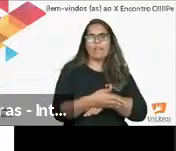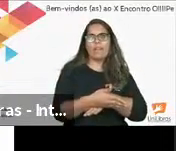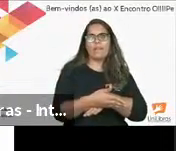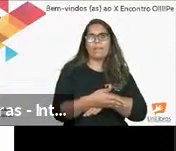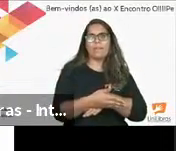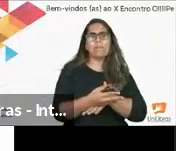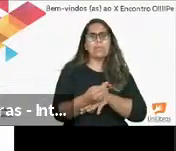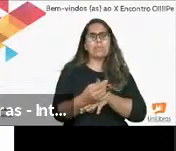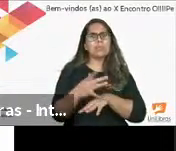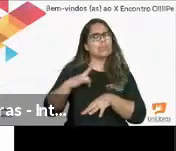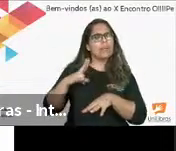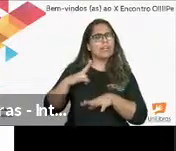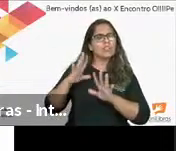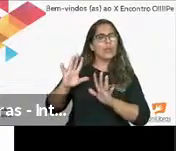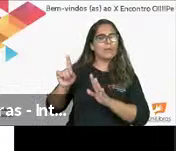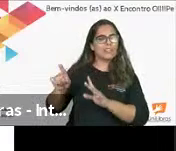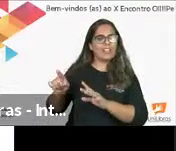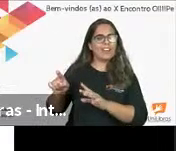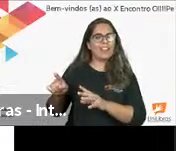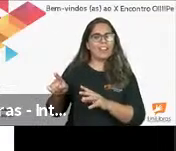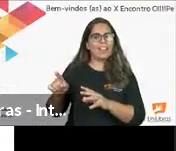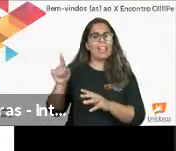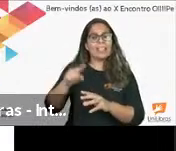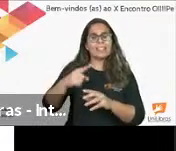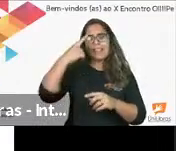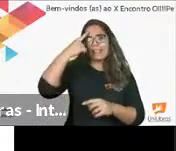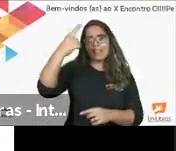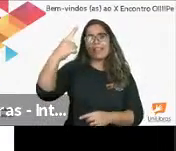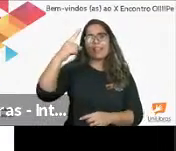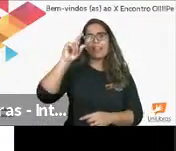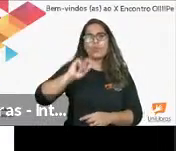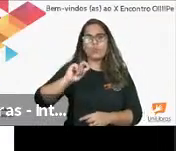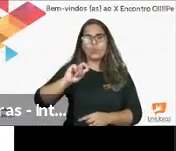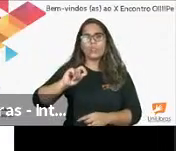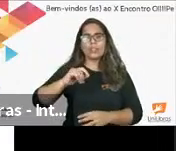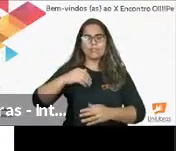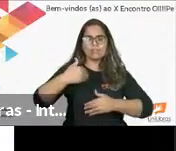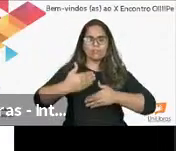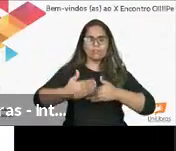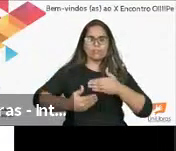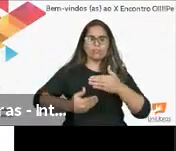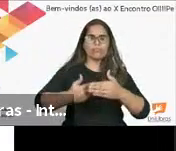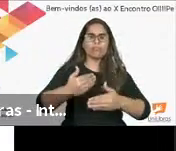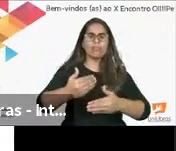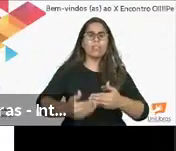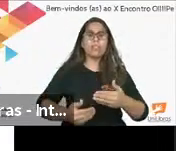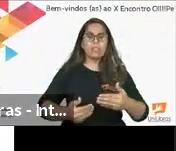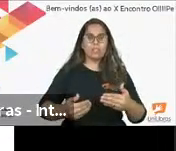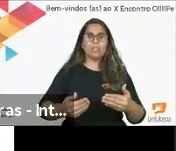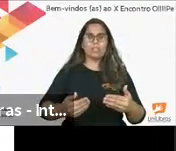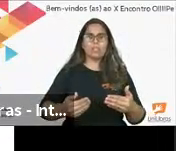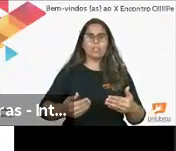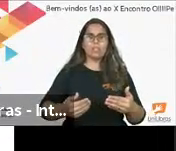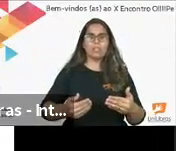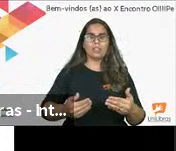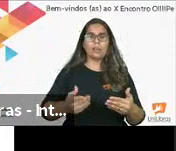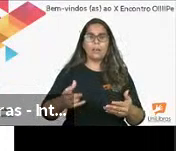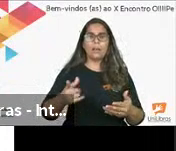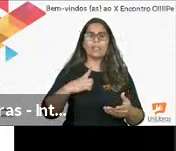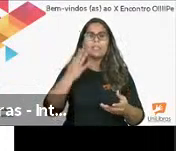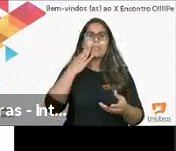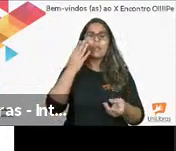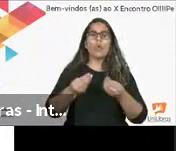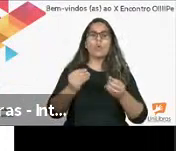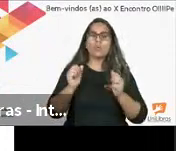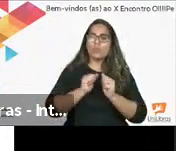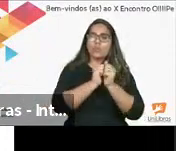muito particularmente essa ideia de invariância, não é? Para lidar junto com